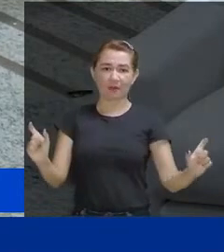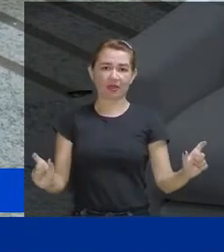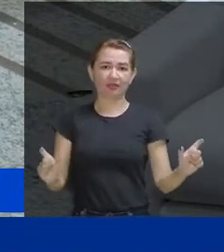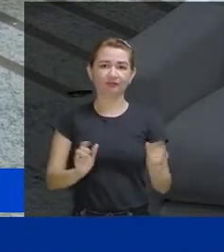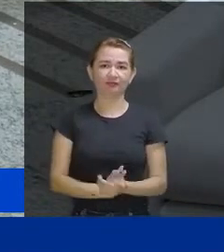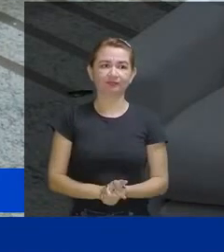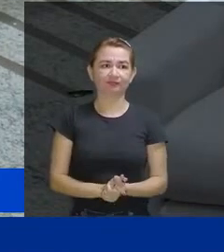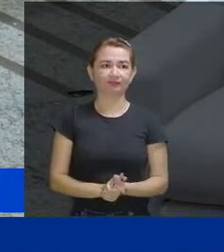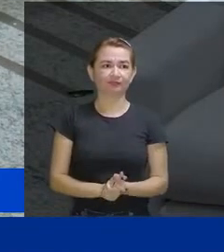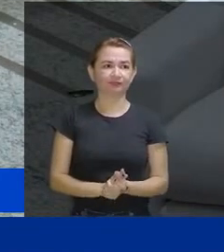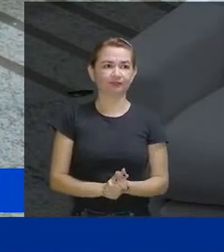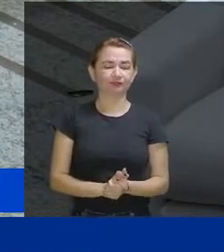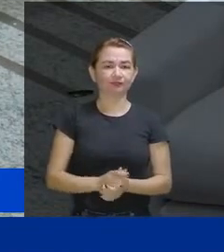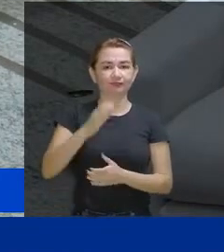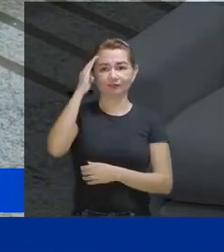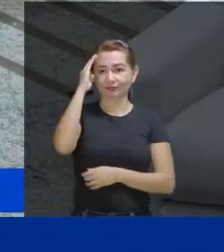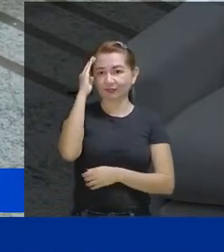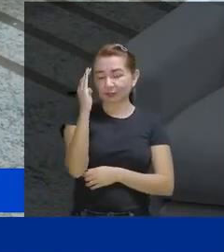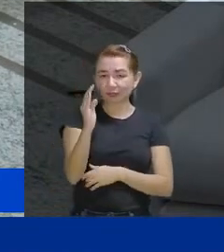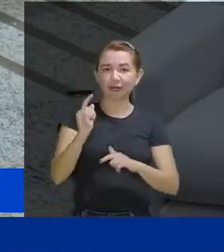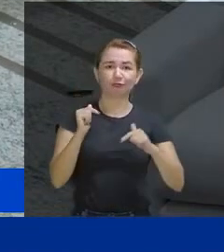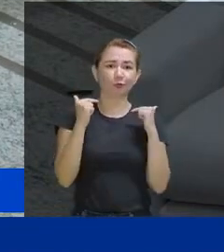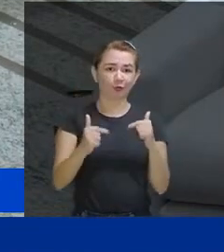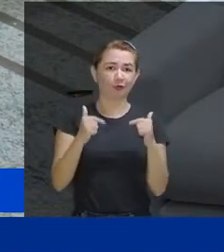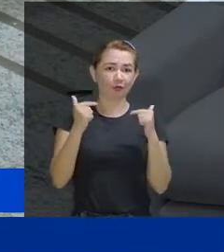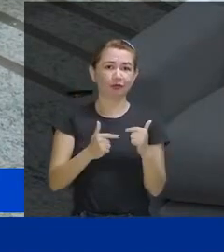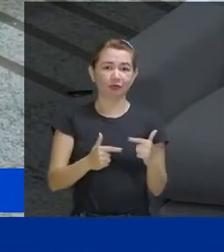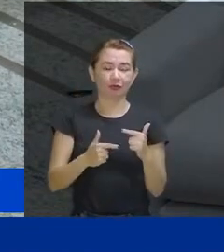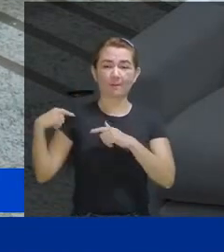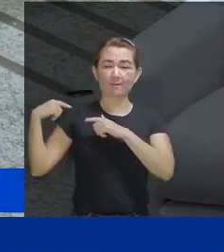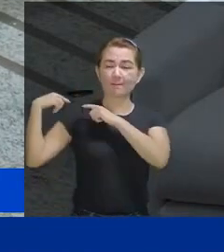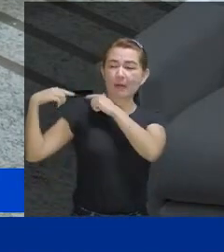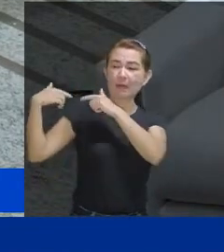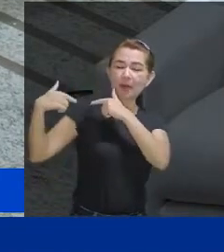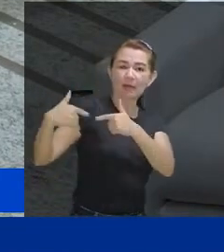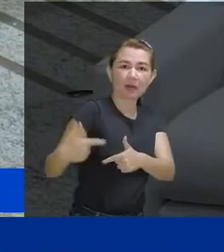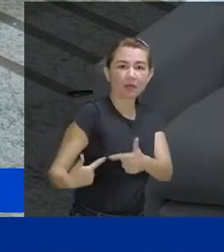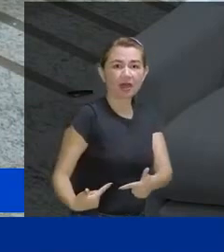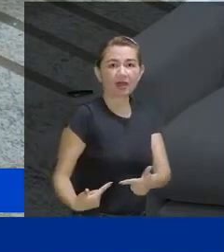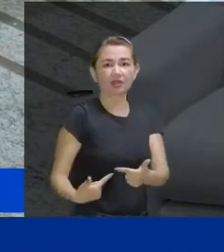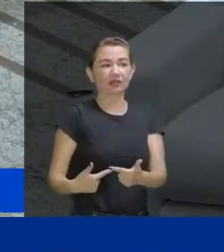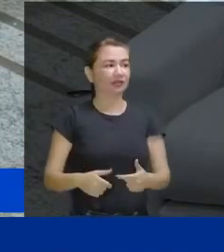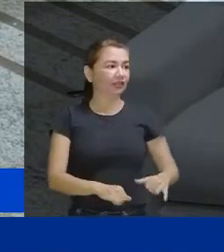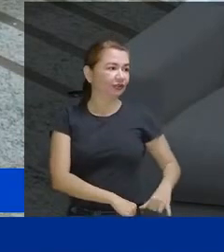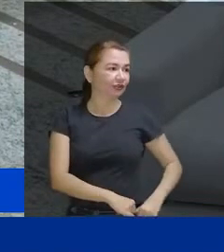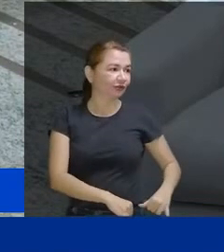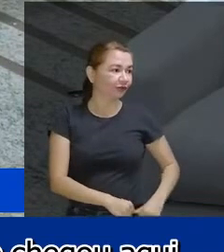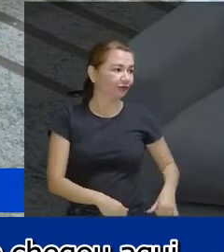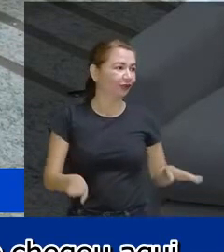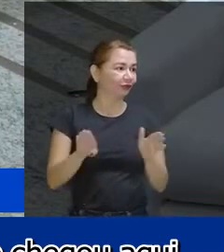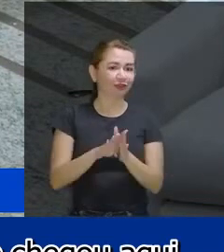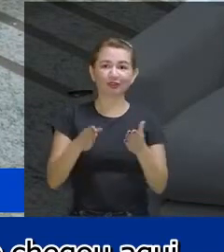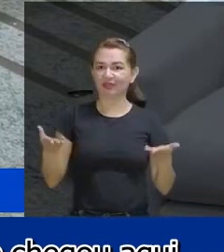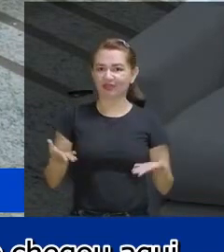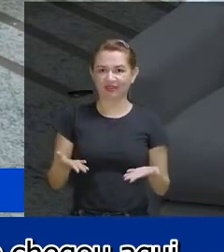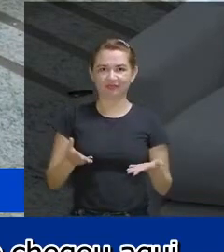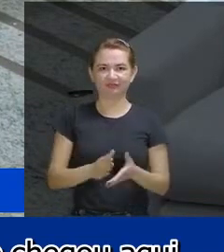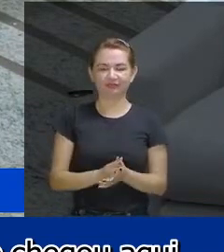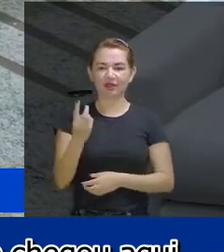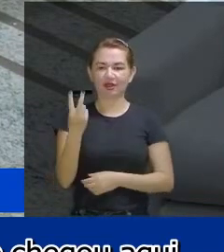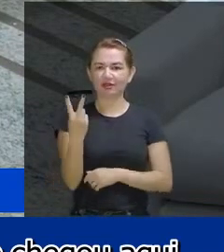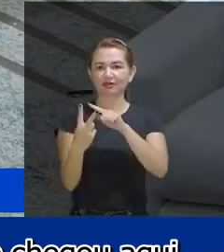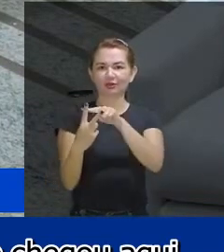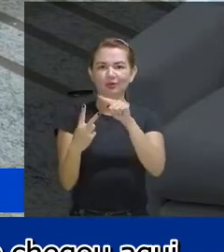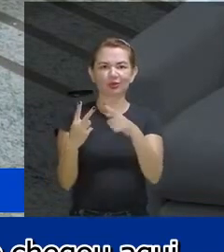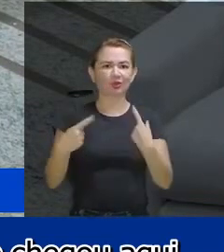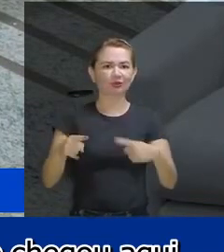cabelos escuros, usa camisa branca, estampada e calça jeans. Está sentado com o violão em suas mãos. Então, essas duas canções